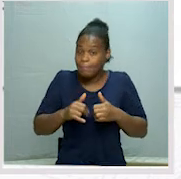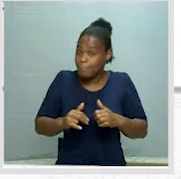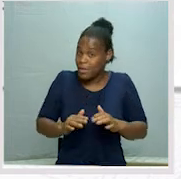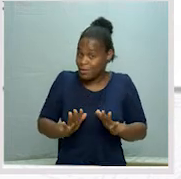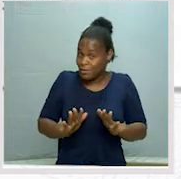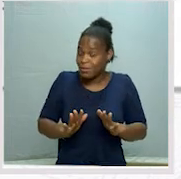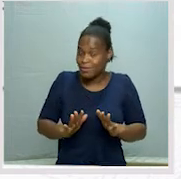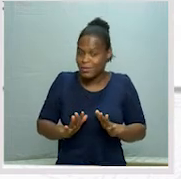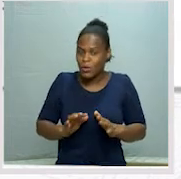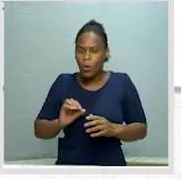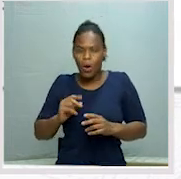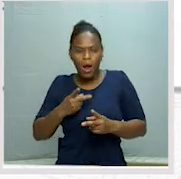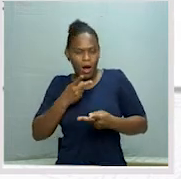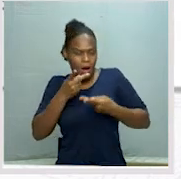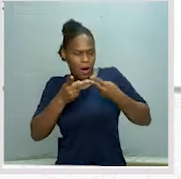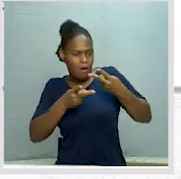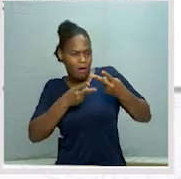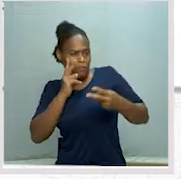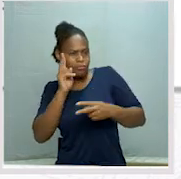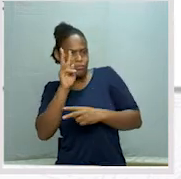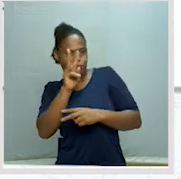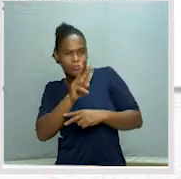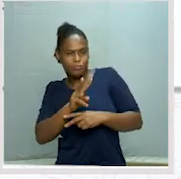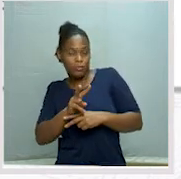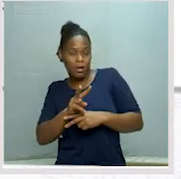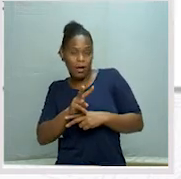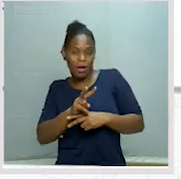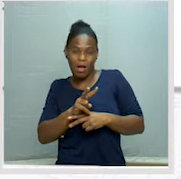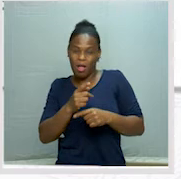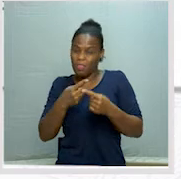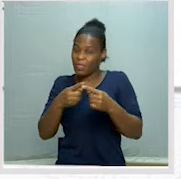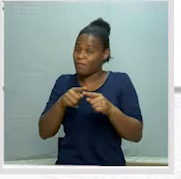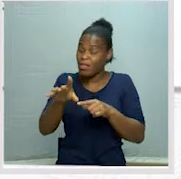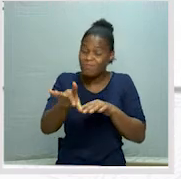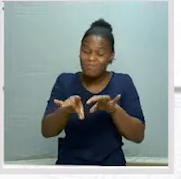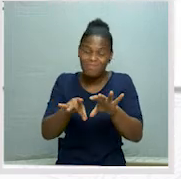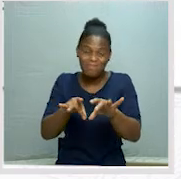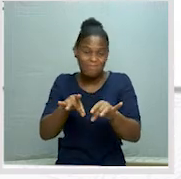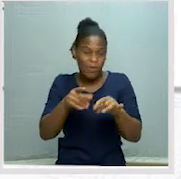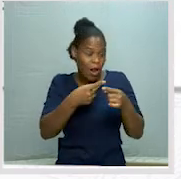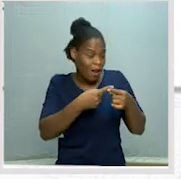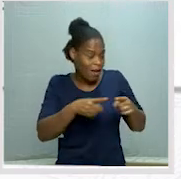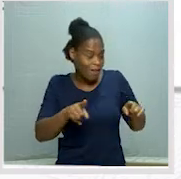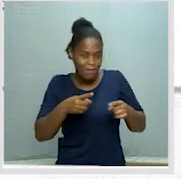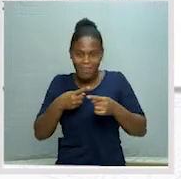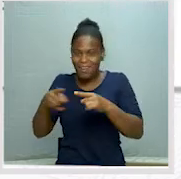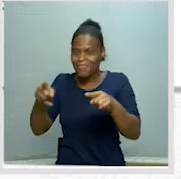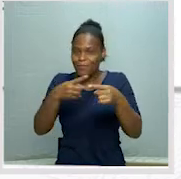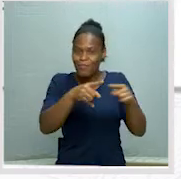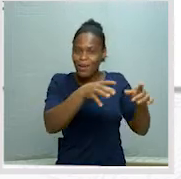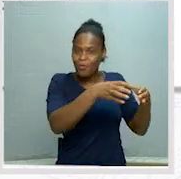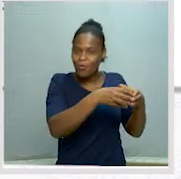Mas a apreciação é muito seletiva, ou seja, difere de comunidade